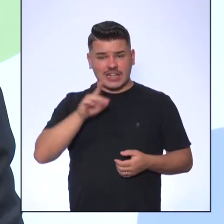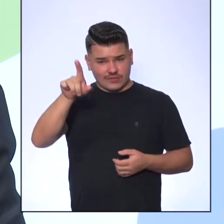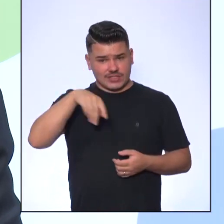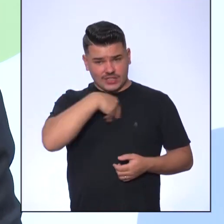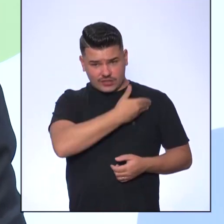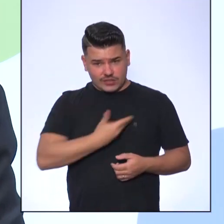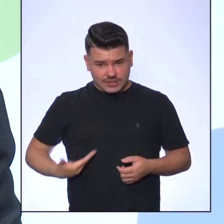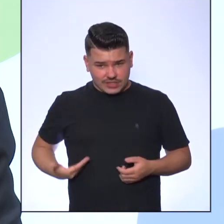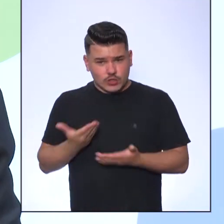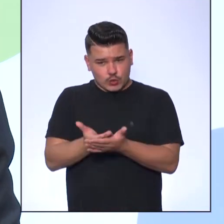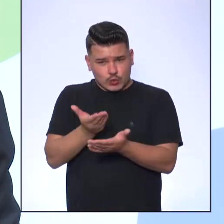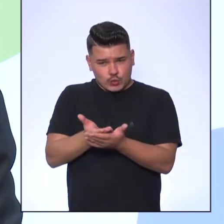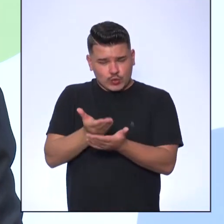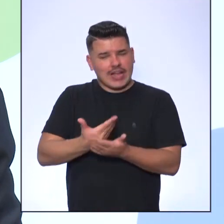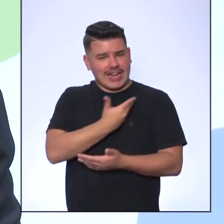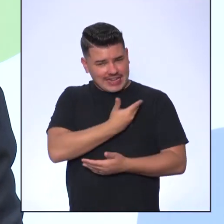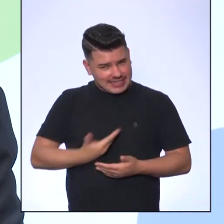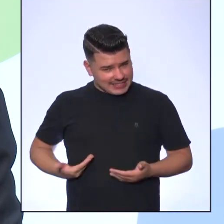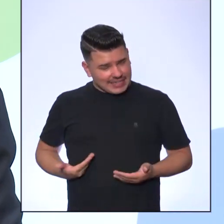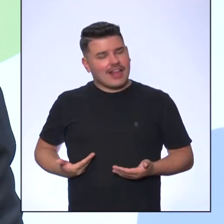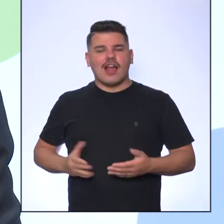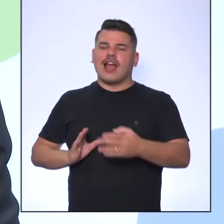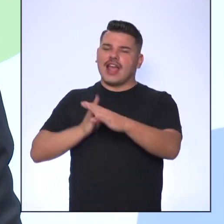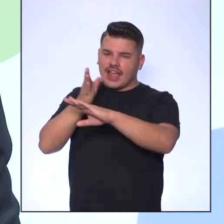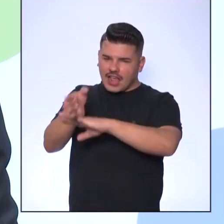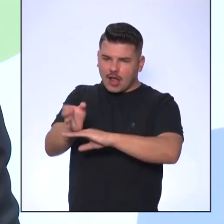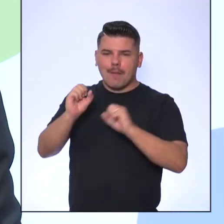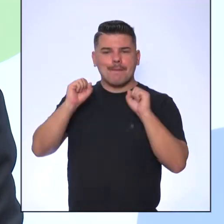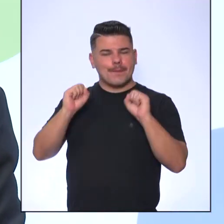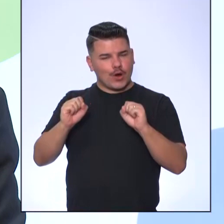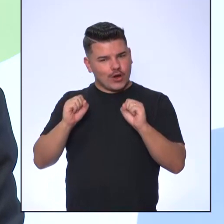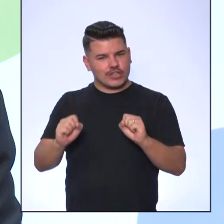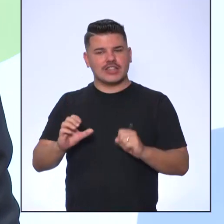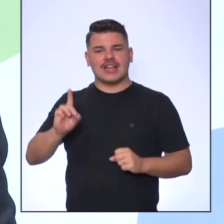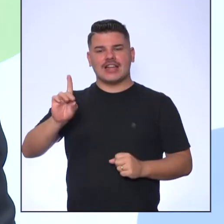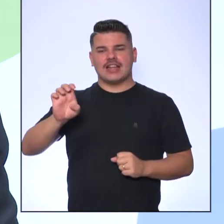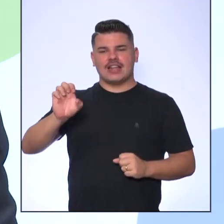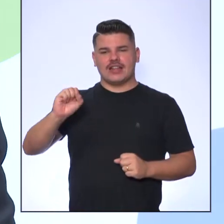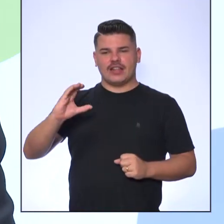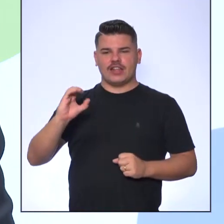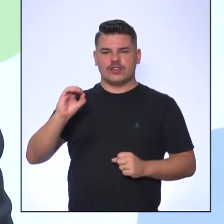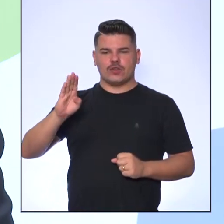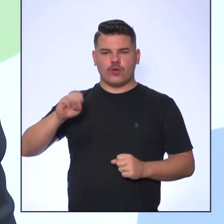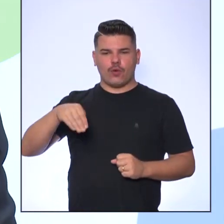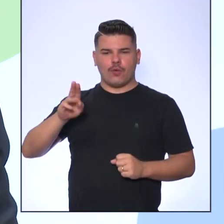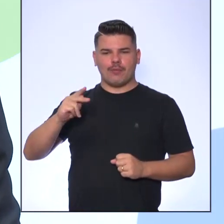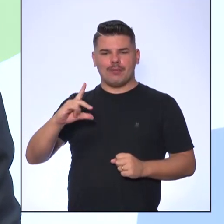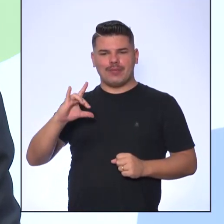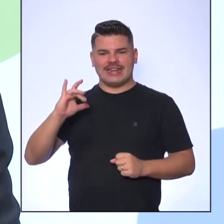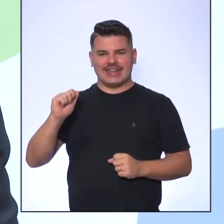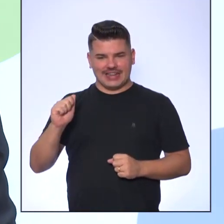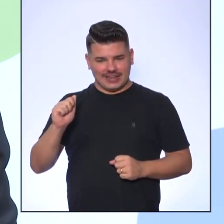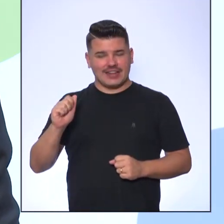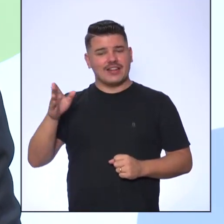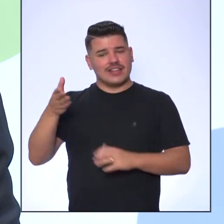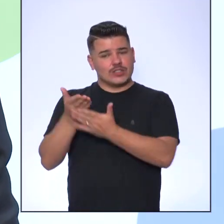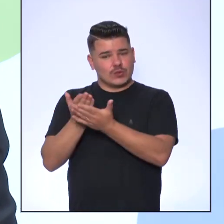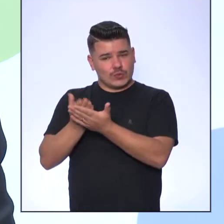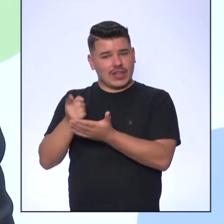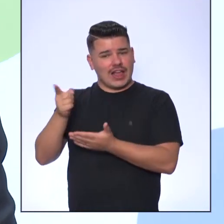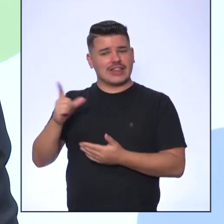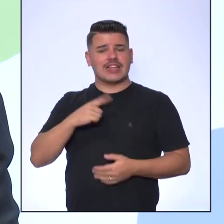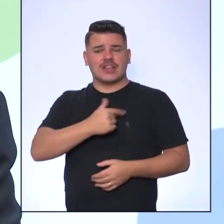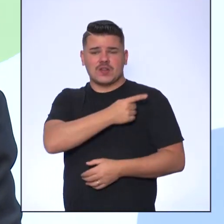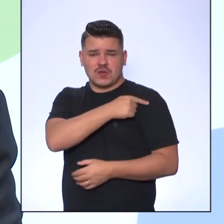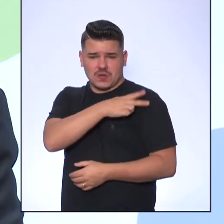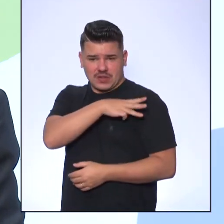estadual. Se você quiser acessar aulas da rede, por exemplo, desta plataforma, da Descomplica, que tem lá ensino médio,